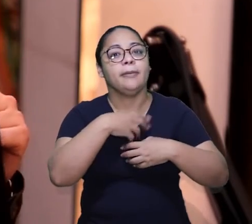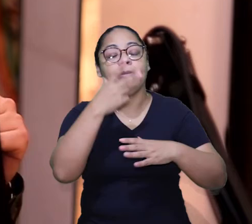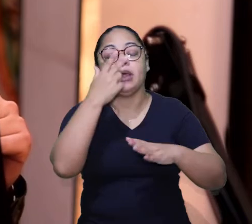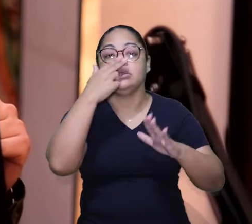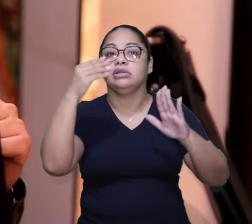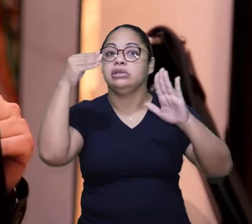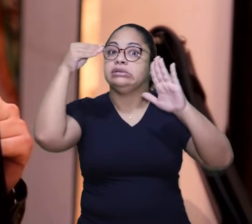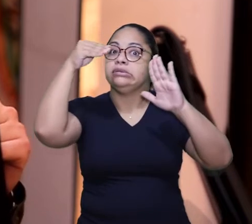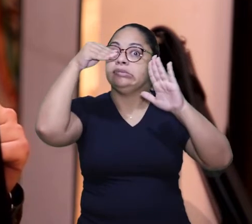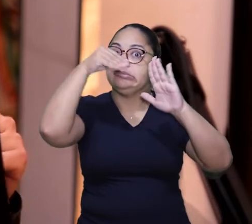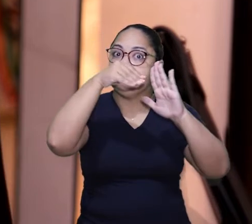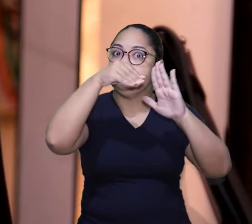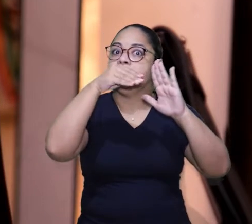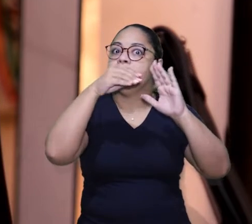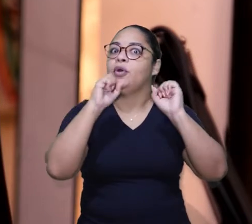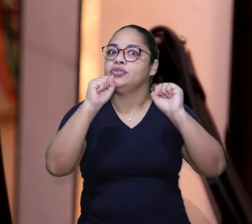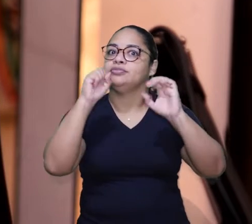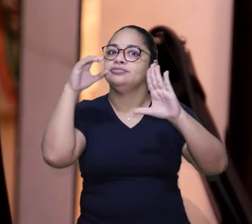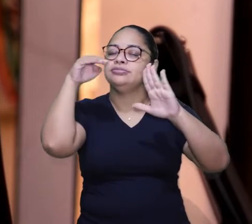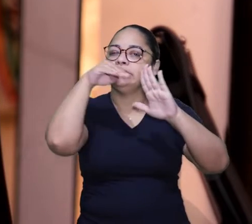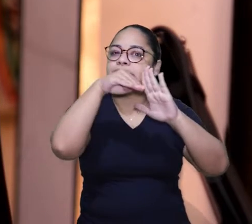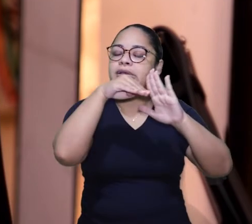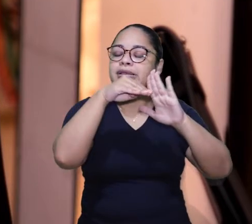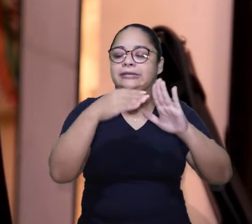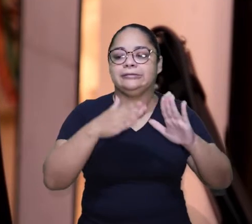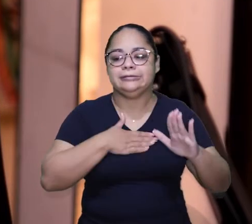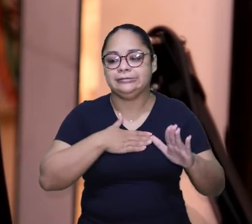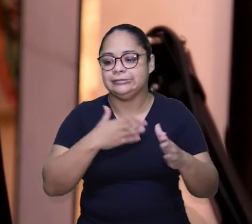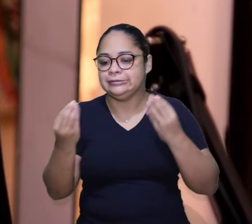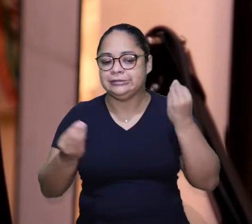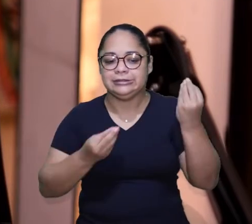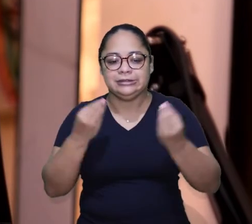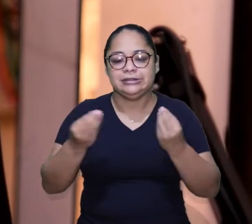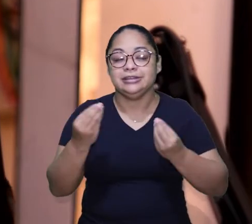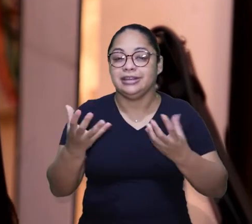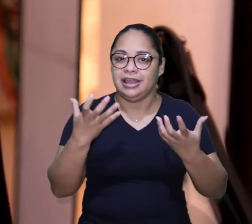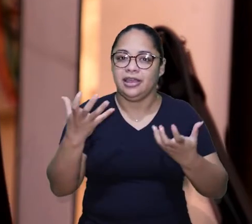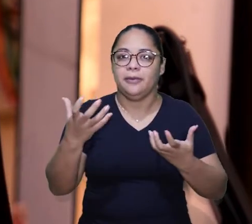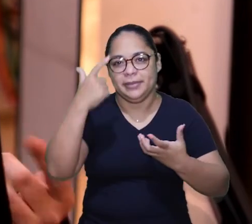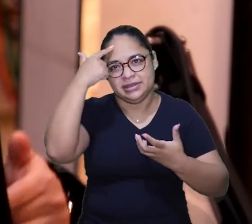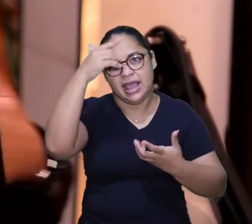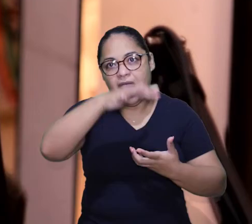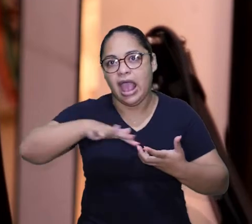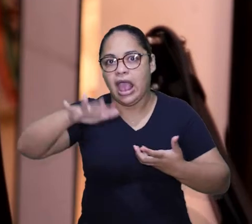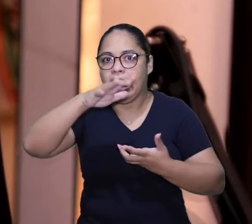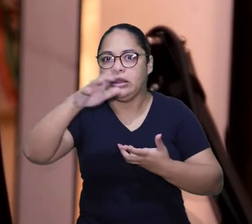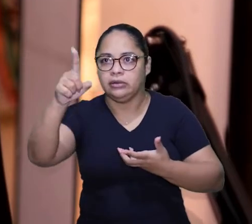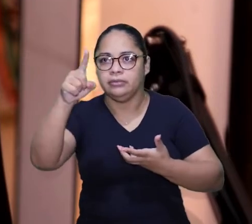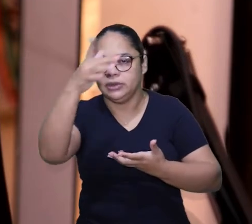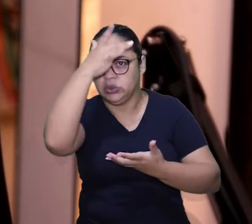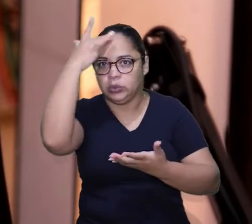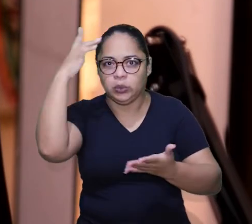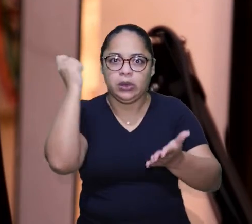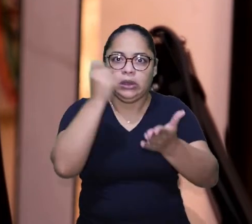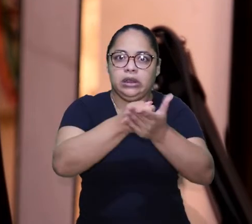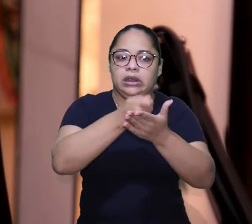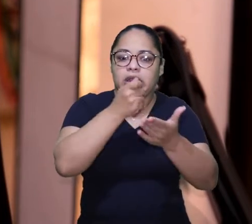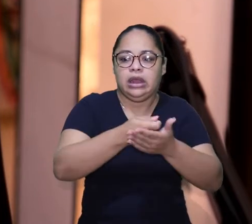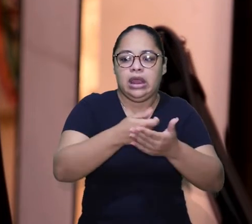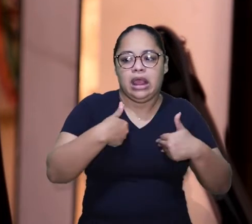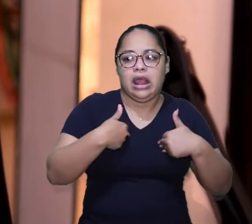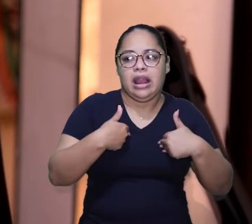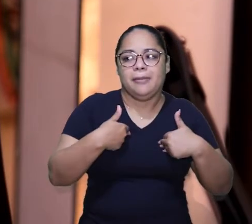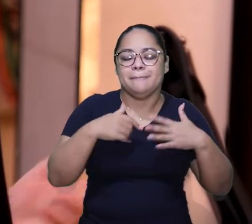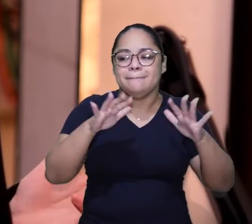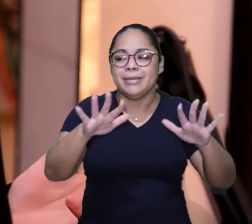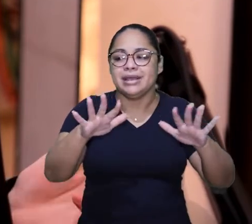de cair de cair aí eu falei Putz tá eu tento agradar a parte comercial mas ao mesmo tempo é meu público que a minha base a coisa mais importante